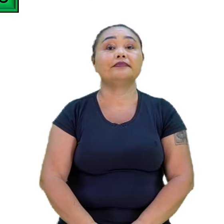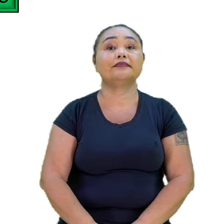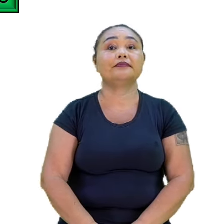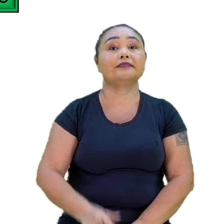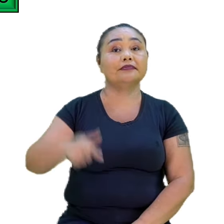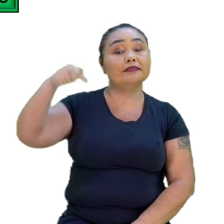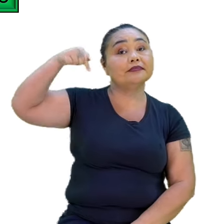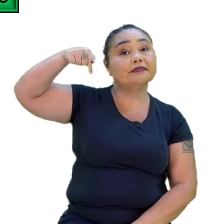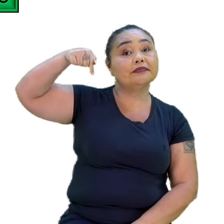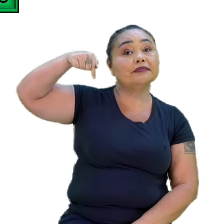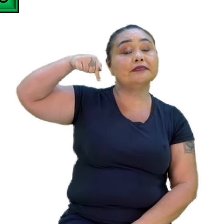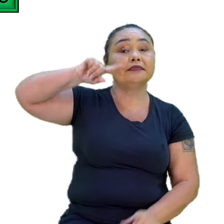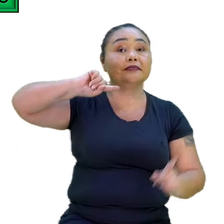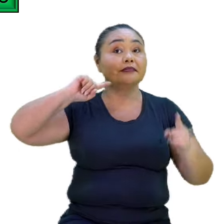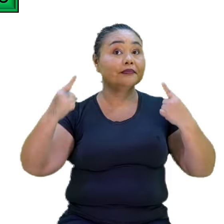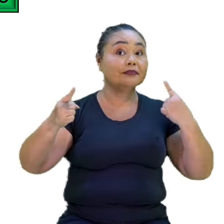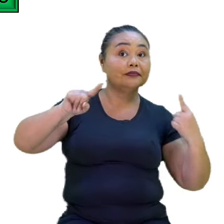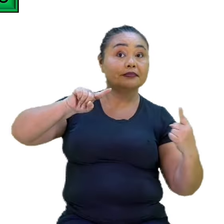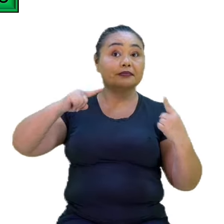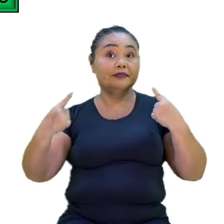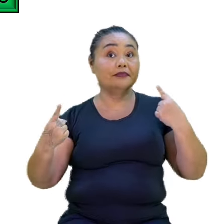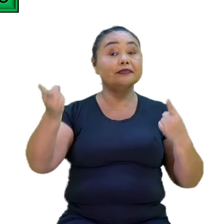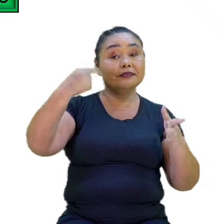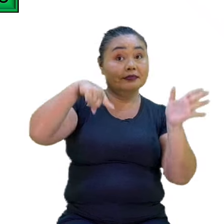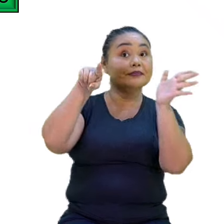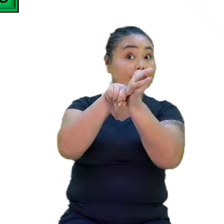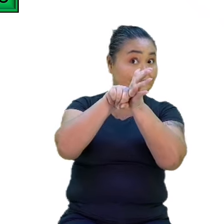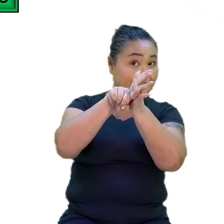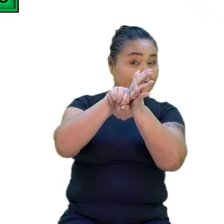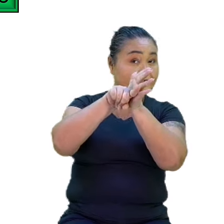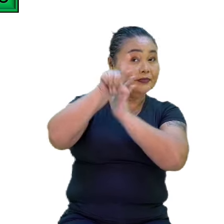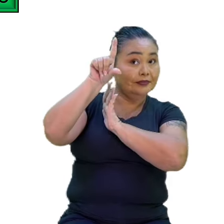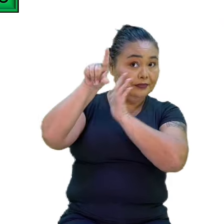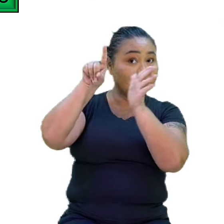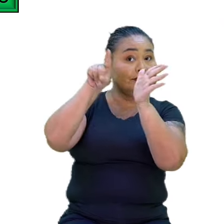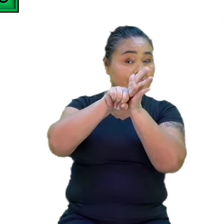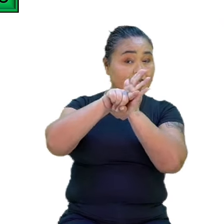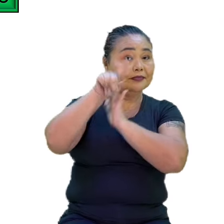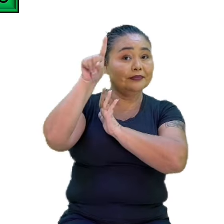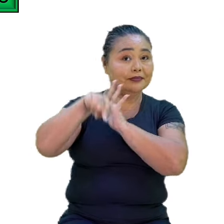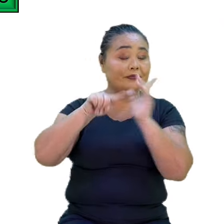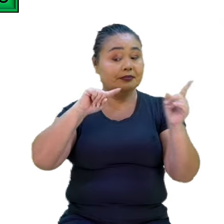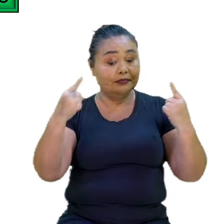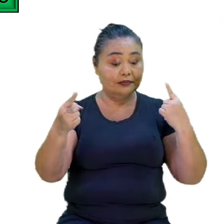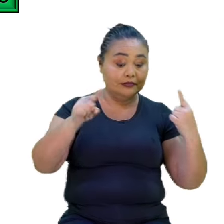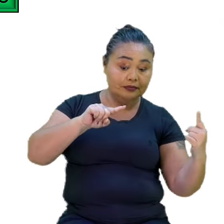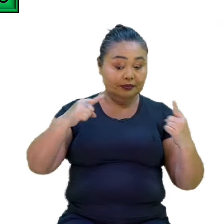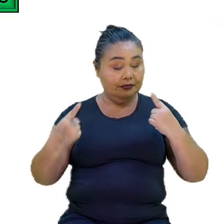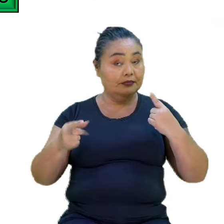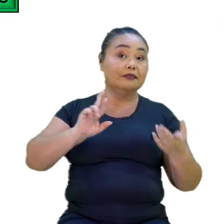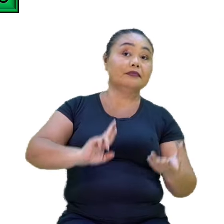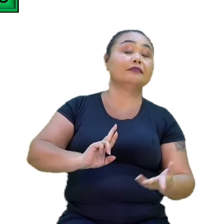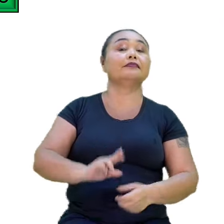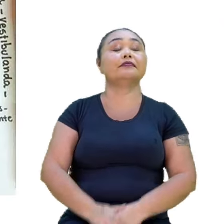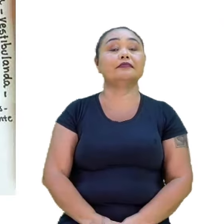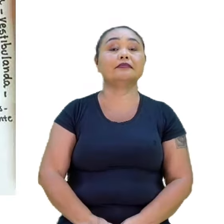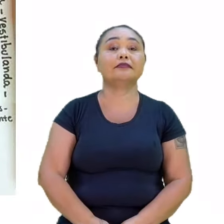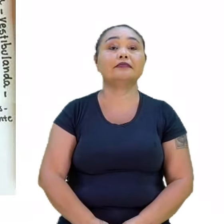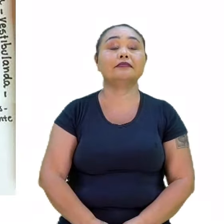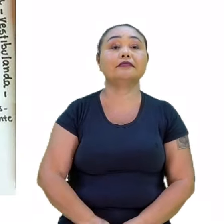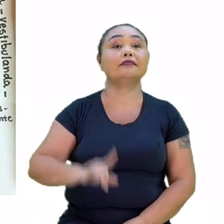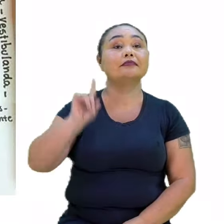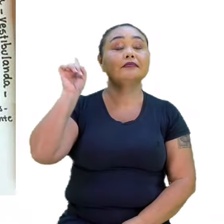que na alternante a razão é negativa menor que zero por isso que alternam os resultados Bel perfeito